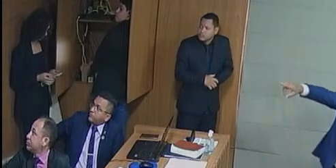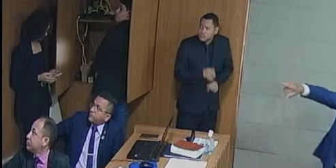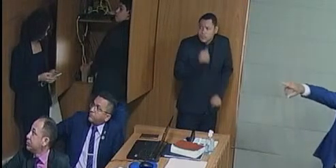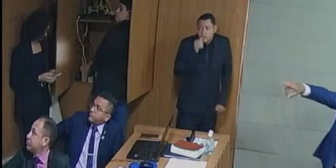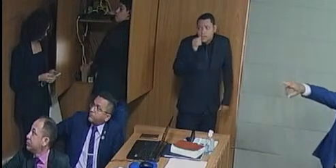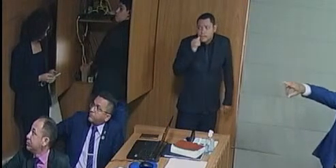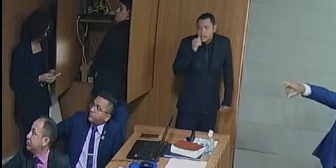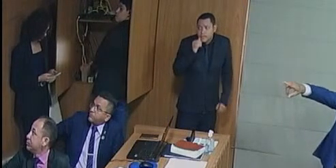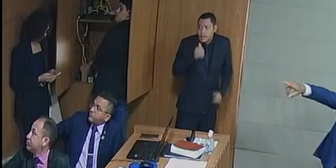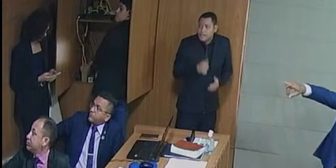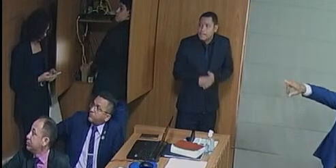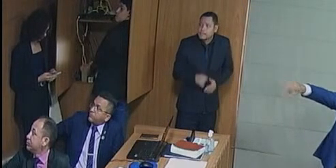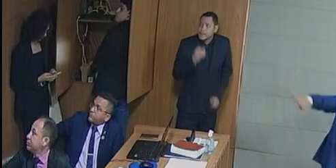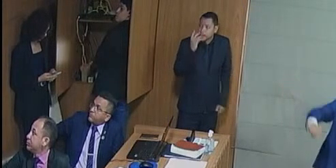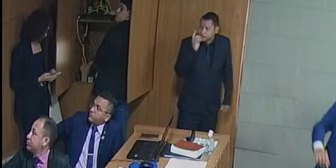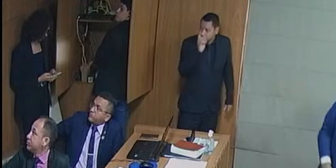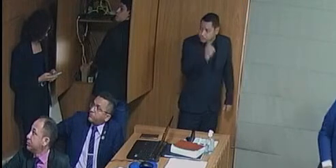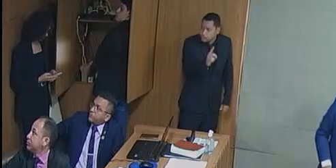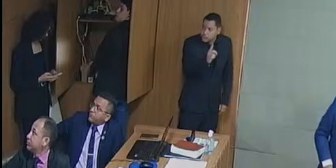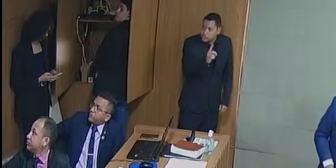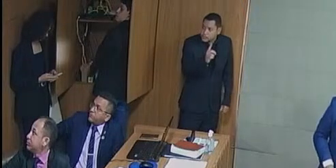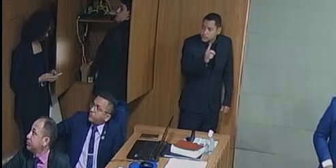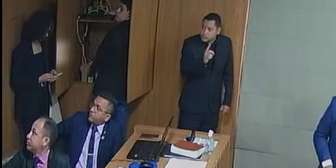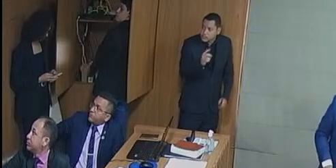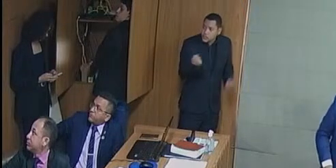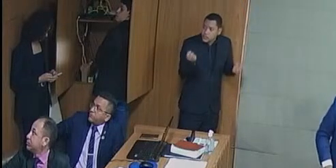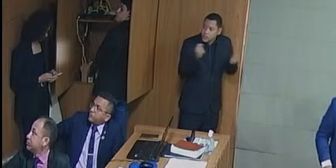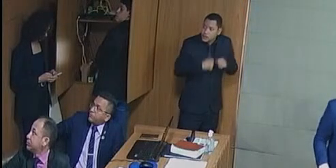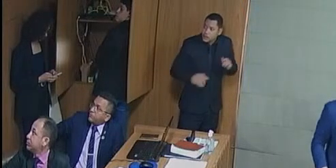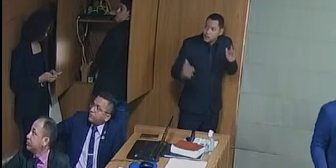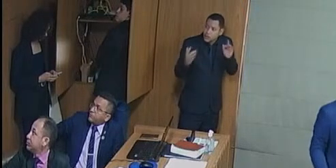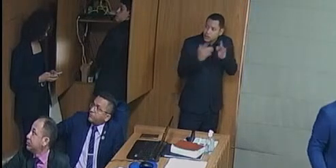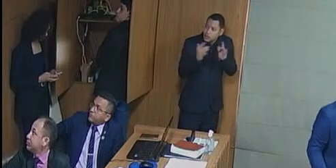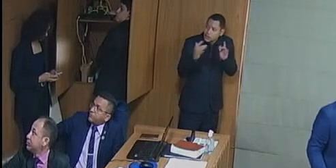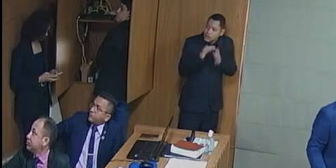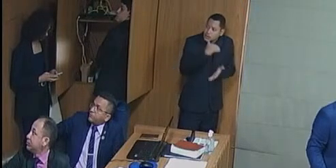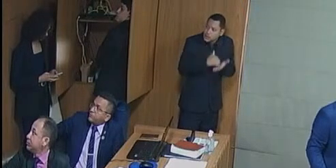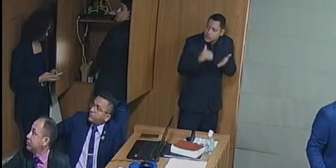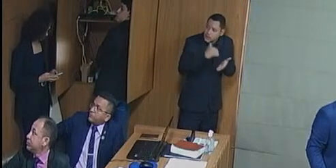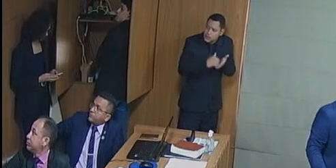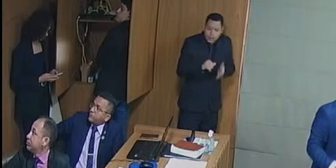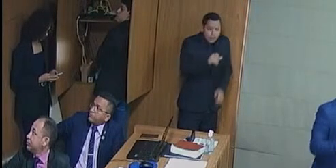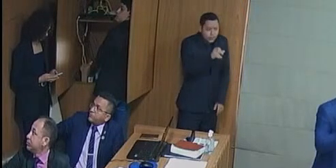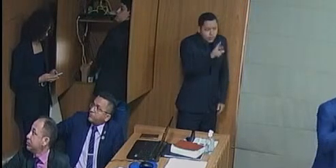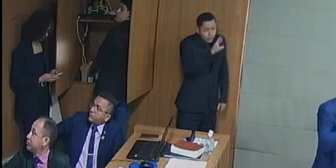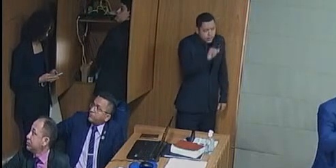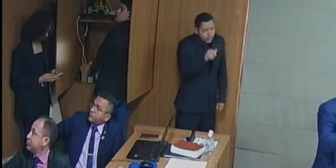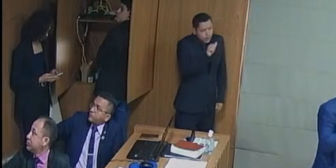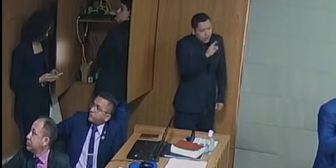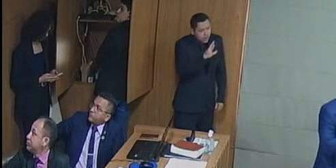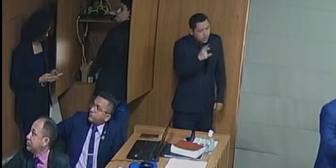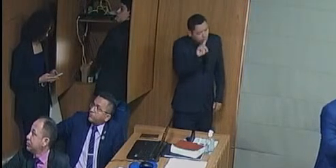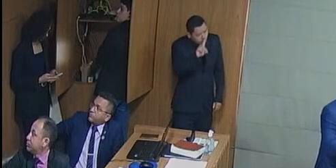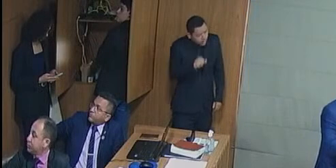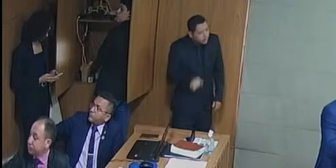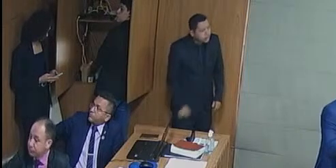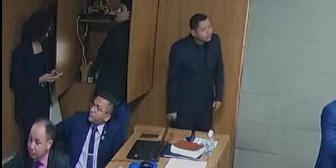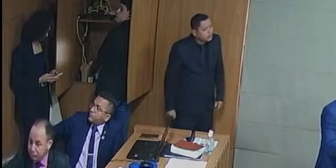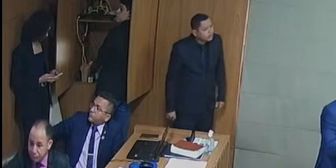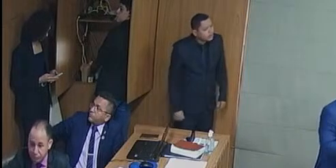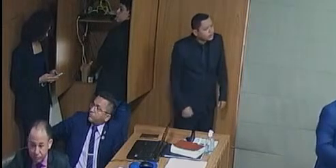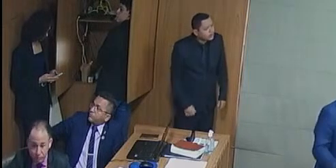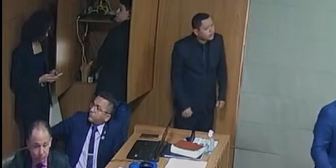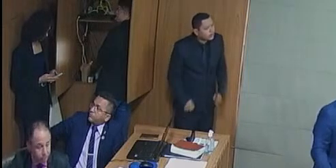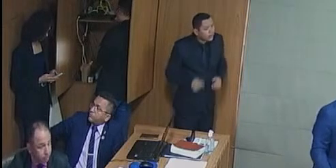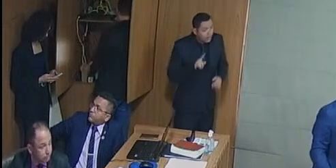vocês Bom dia tem como me repassar o contato do secretário Yuri Iuri Arruda que